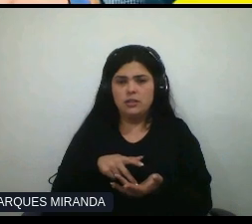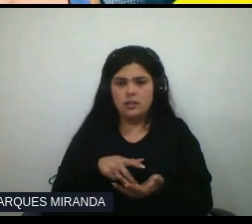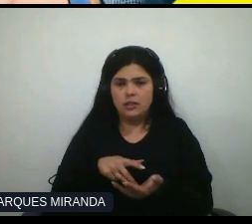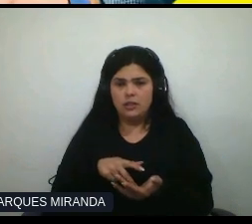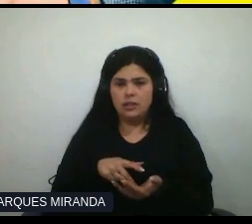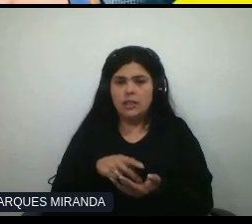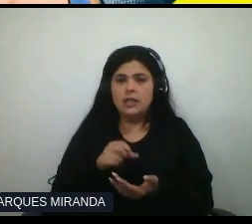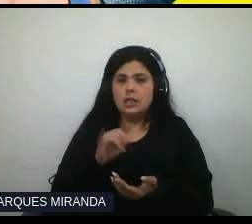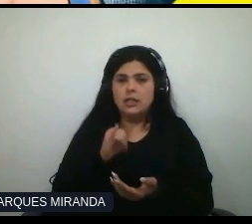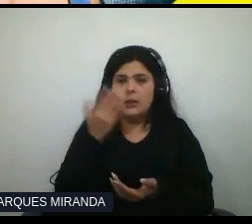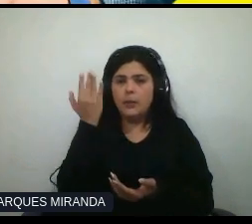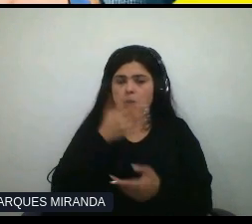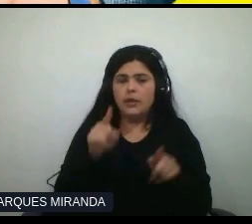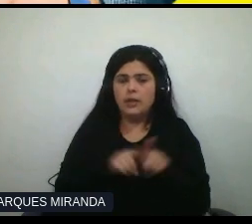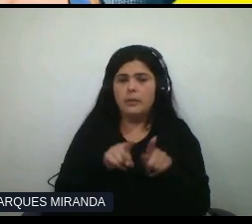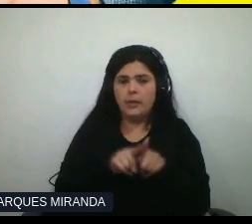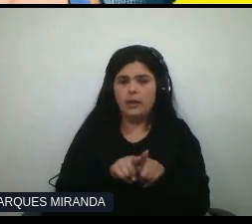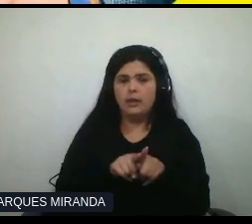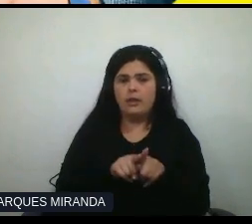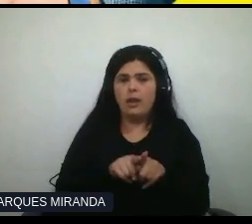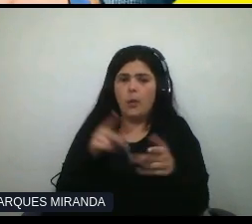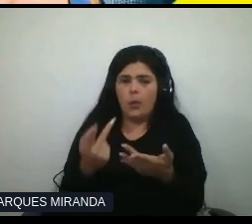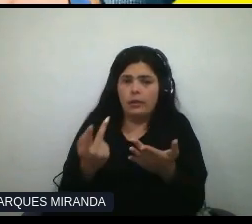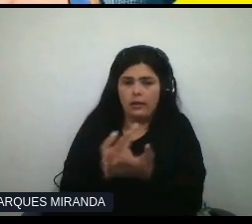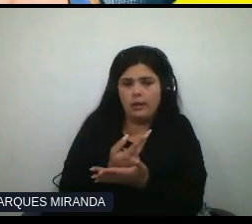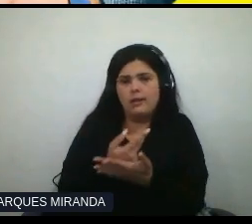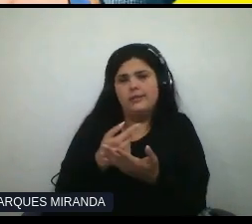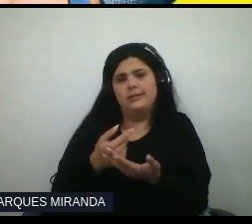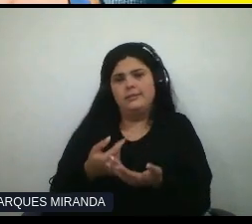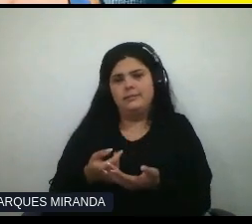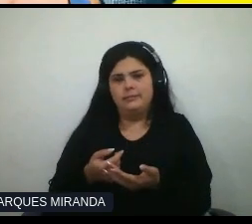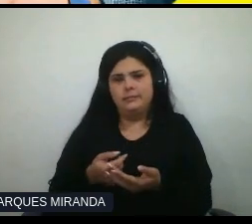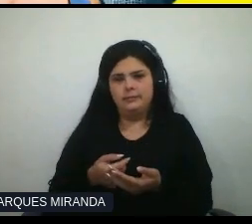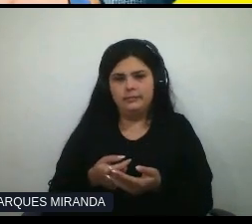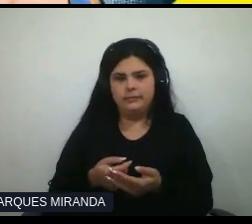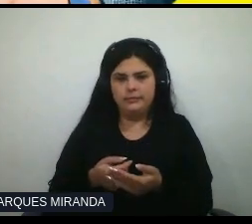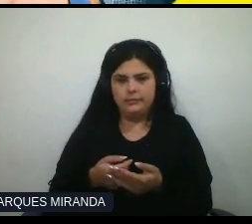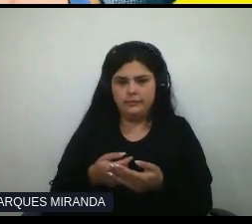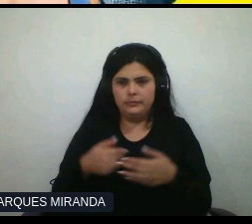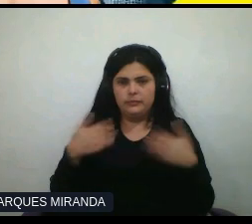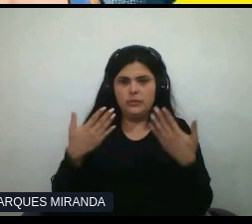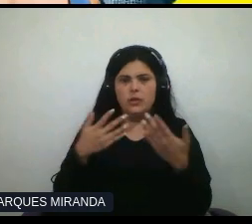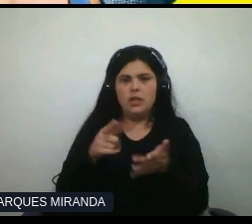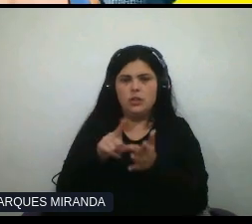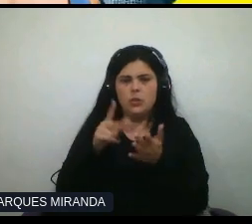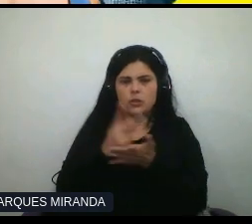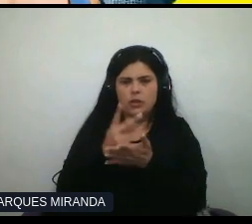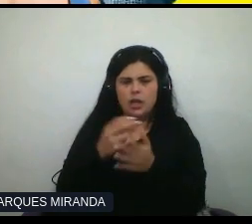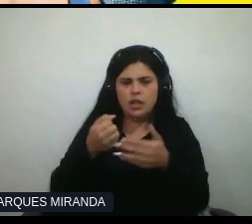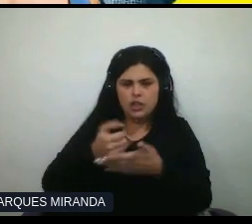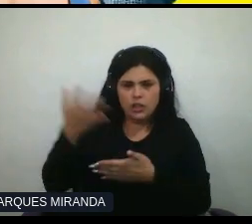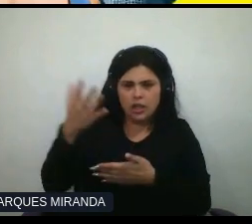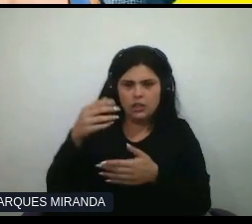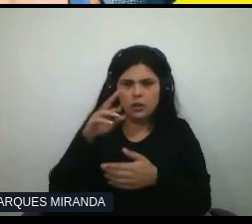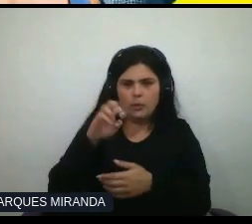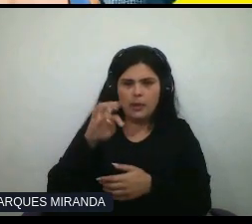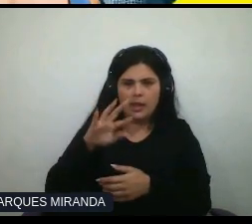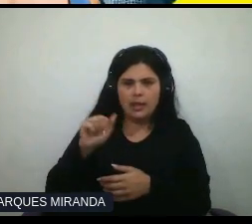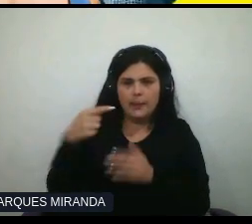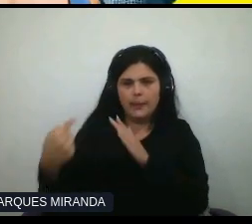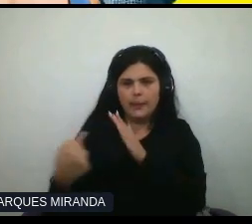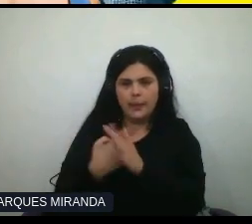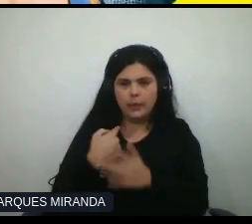ele pode continuar acontecendo, tá? Até antes de seguir aqui, ó, vi aqui que no chat a Roberta mandou uma pergunta. Vamos